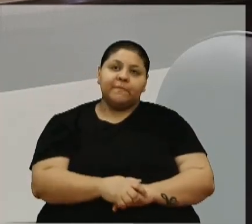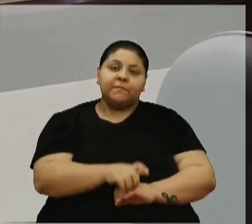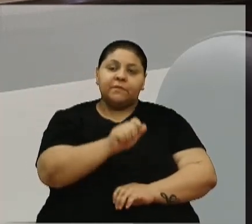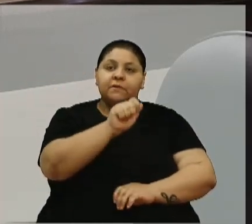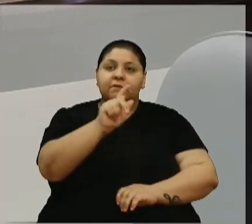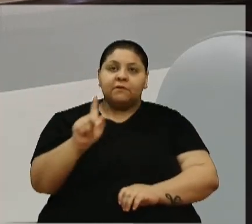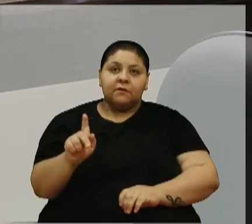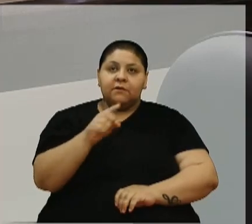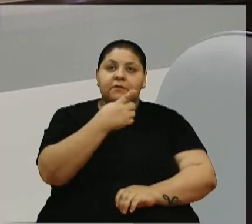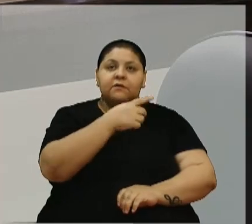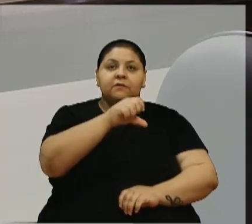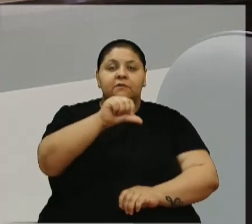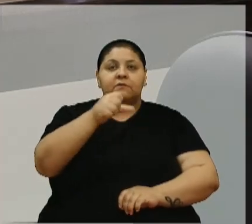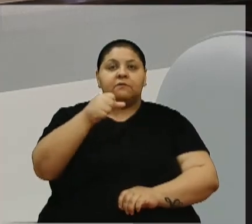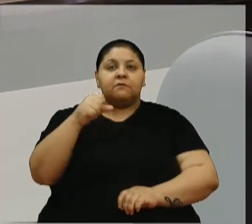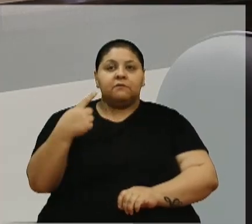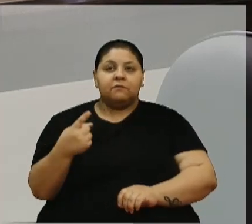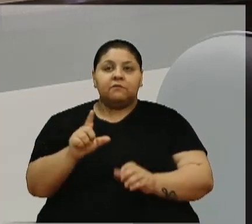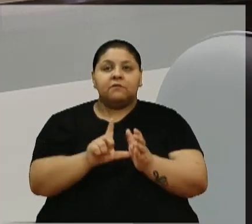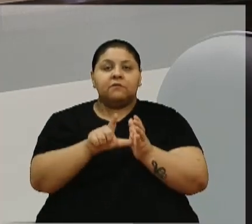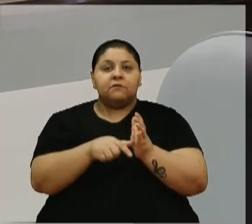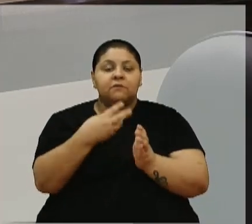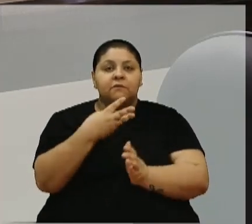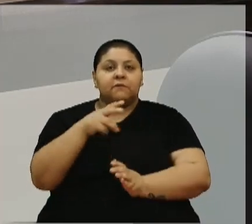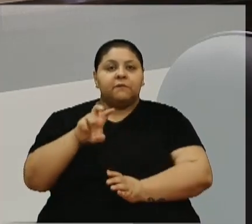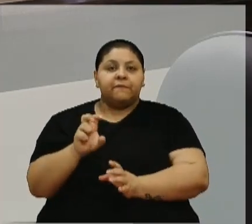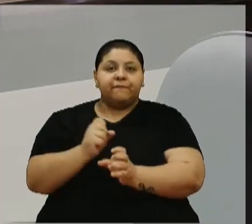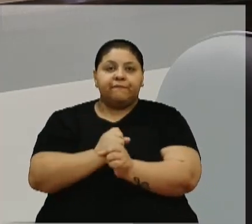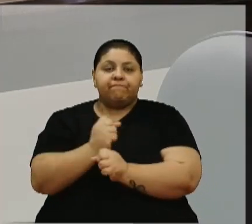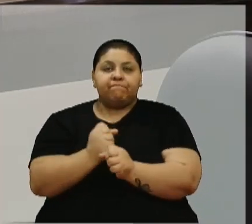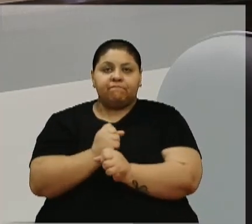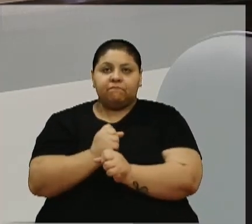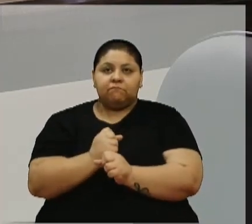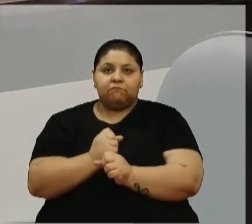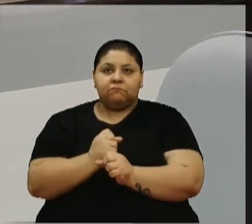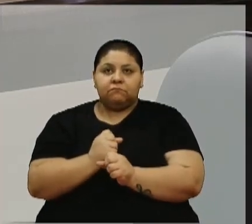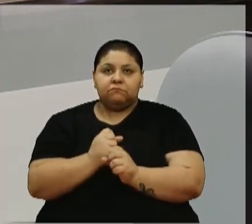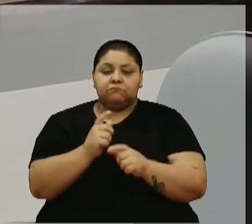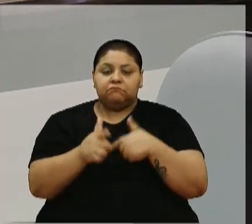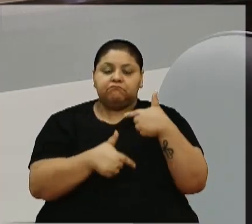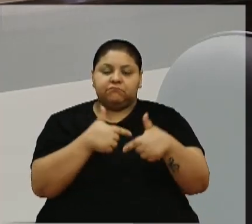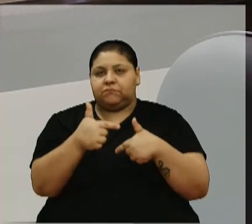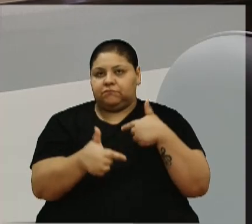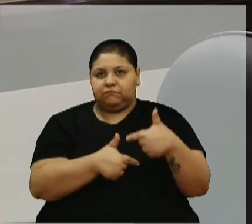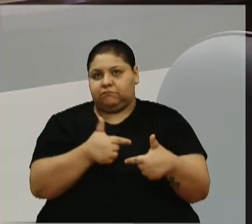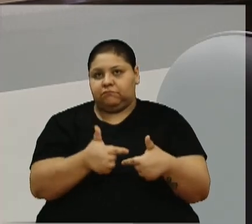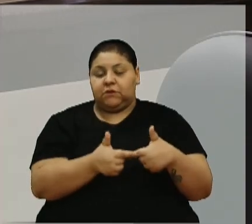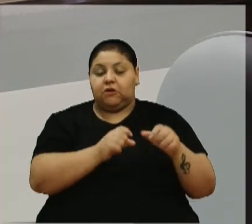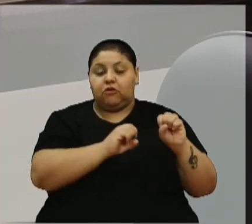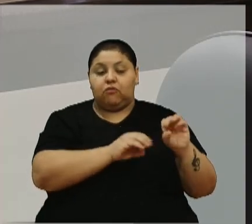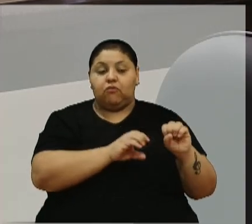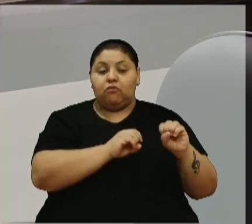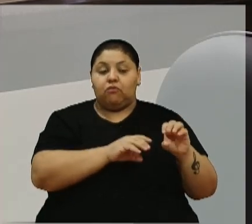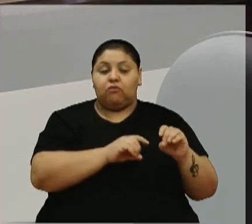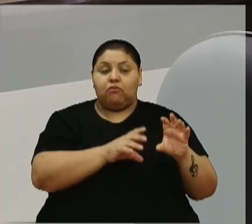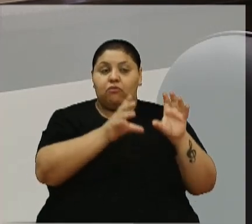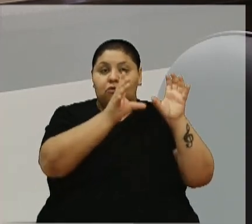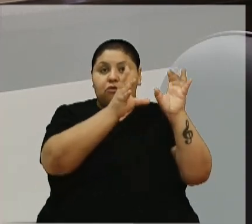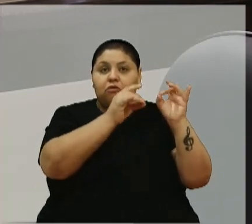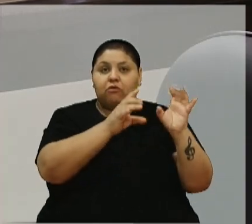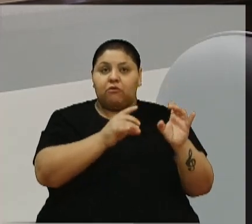Aposentou-se em 1981, após 35 anos de dedicação ao ensino, especialmente